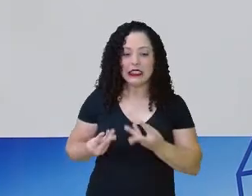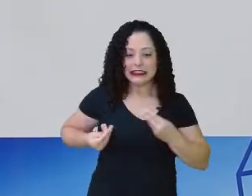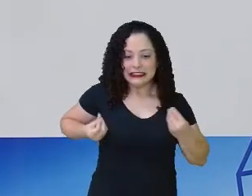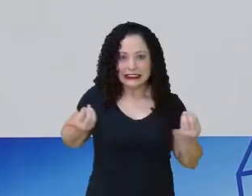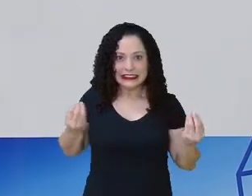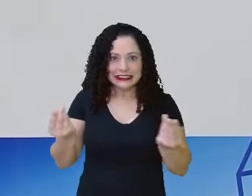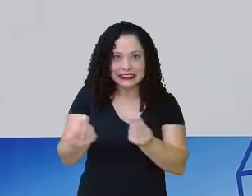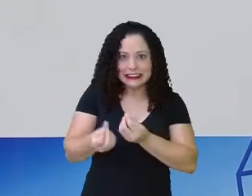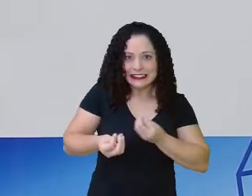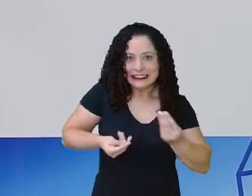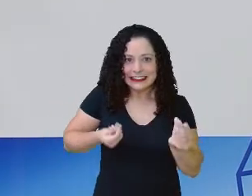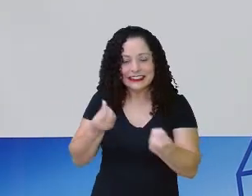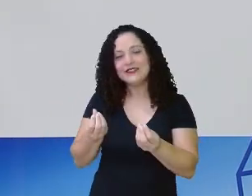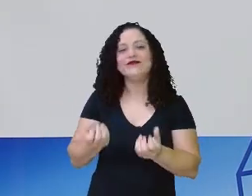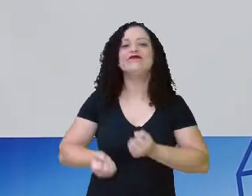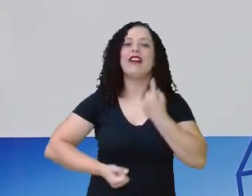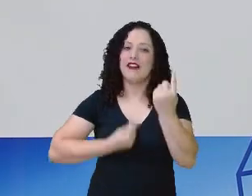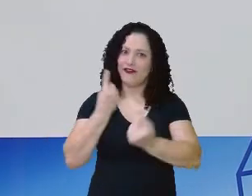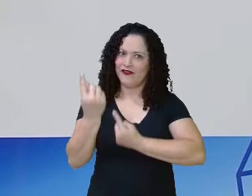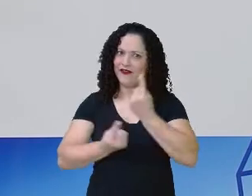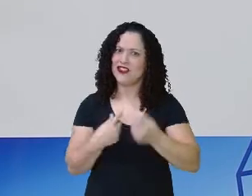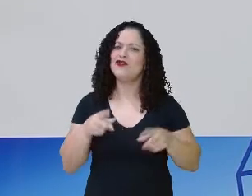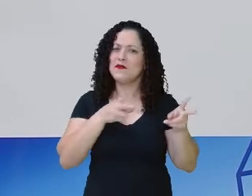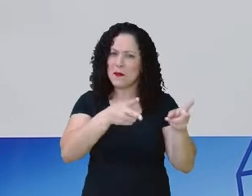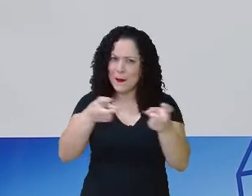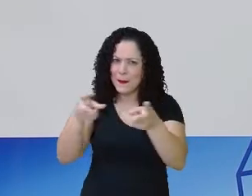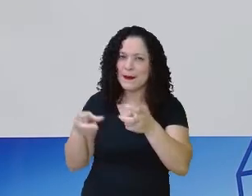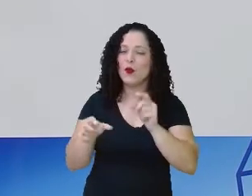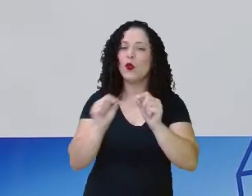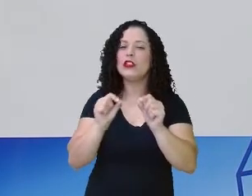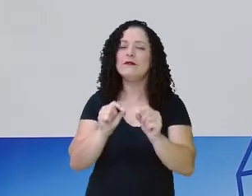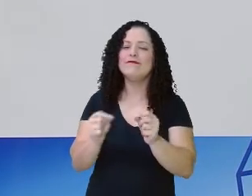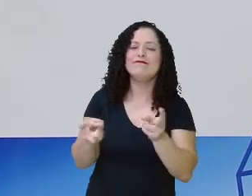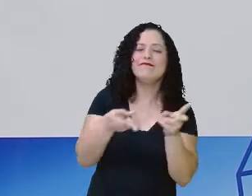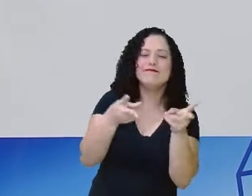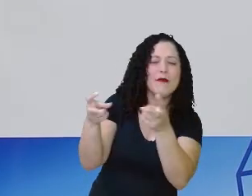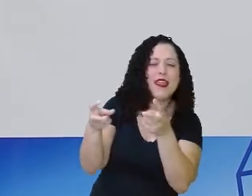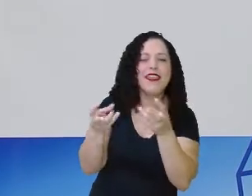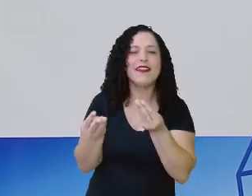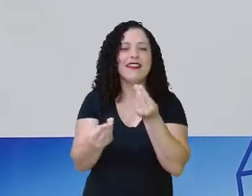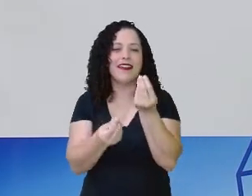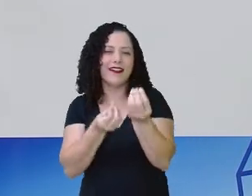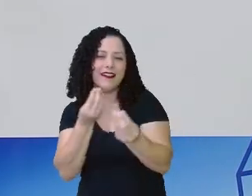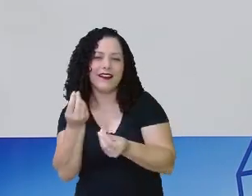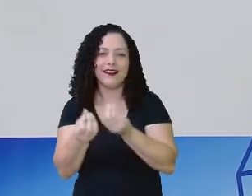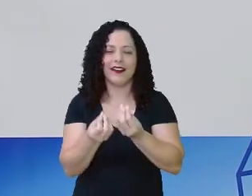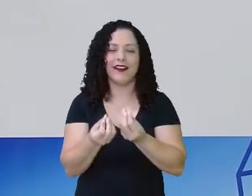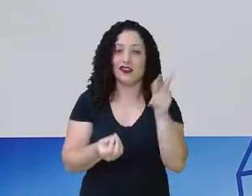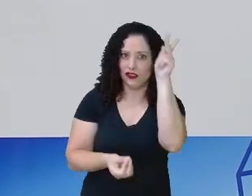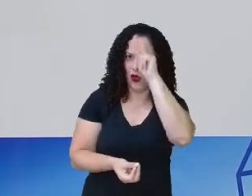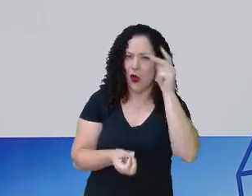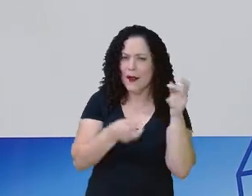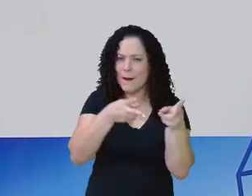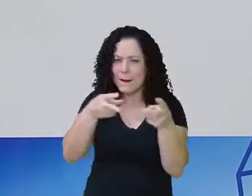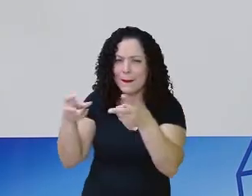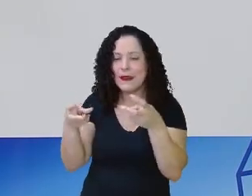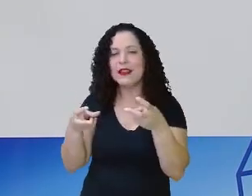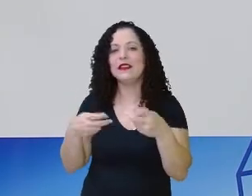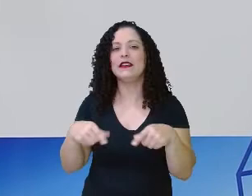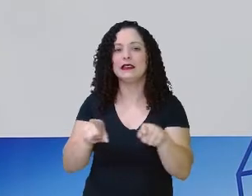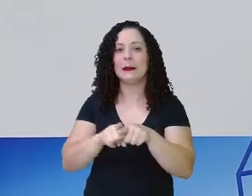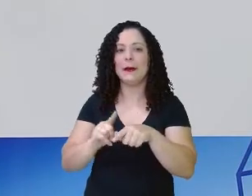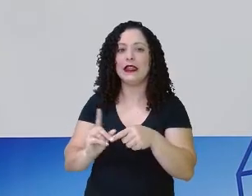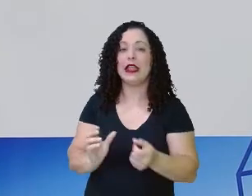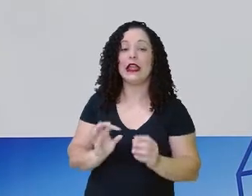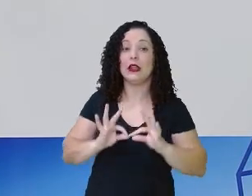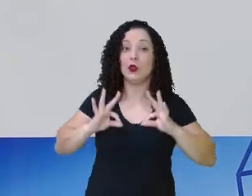clímax. Às vezes, a gente já descobre o que vai acontecer, não é? Pelo desencadear dos fatos, e às vezes o desfecho, que